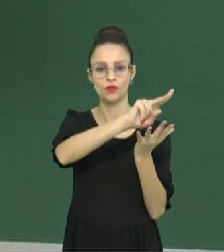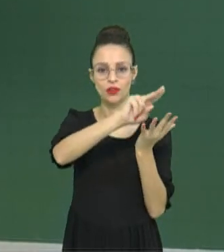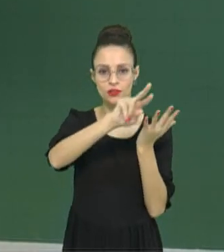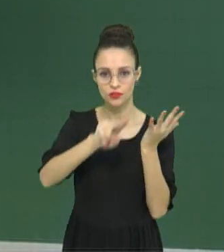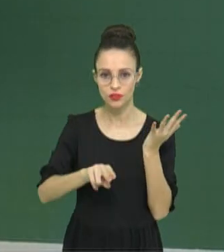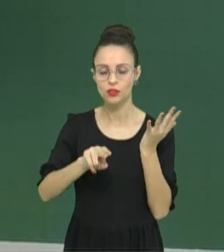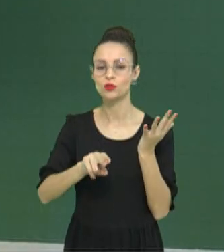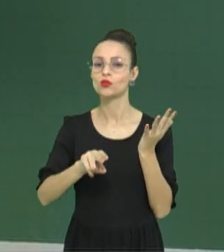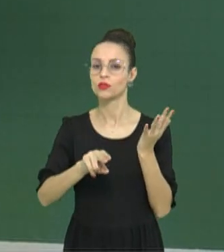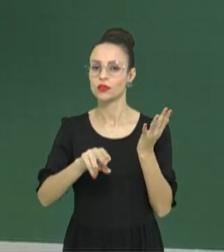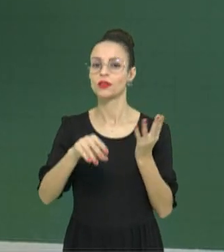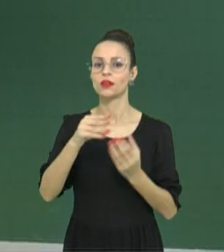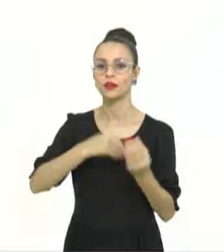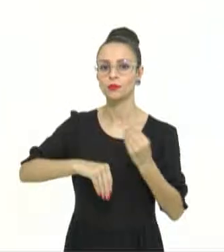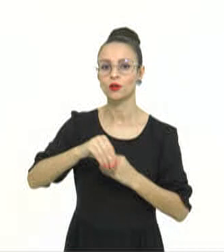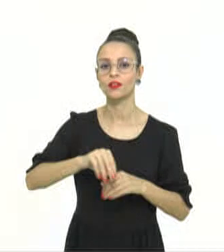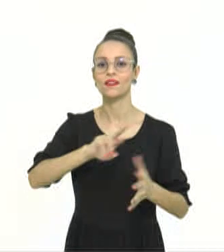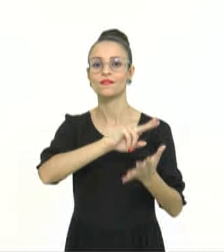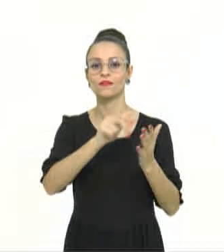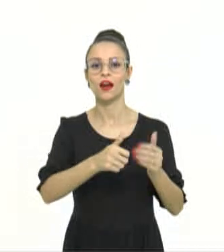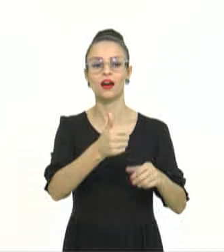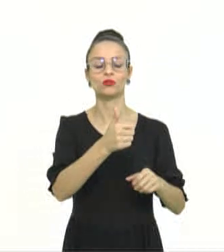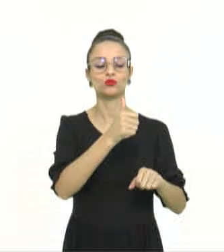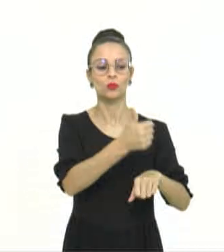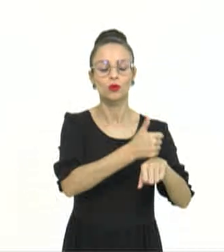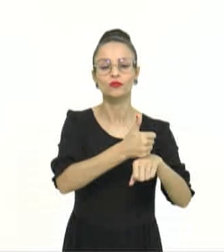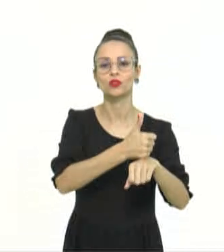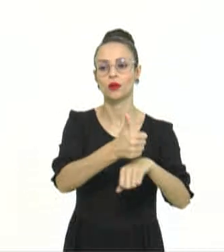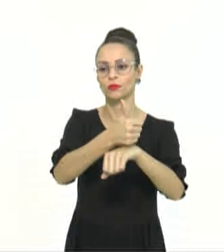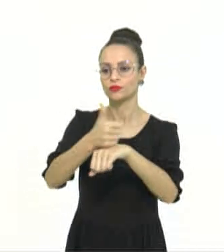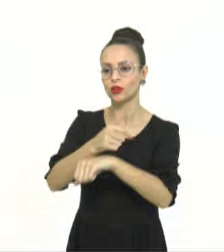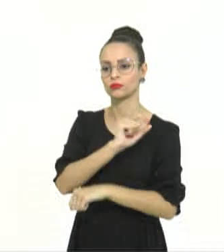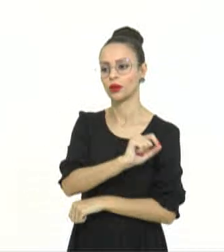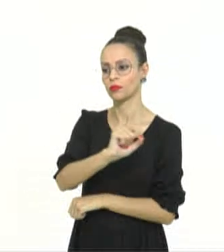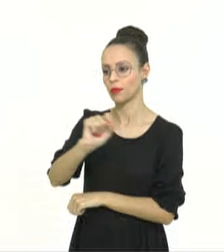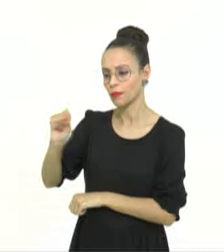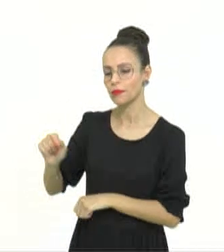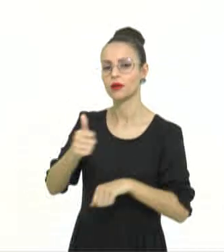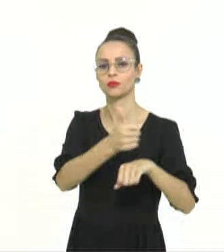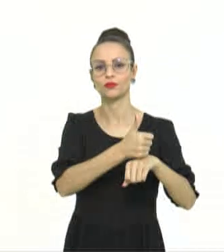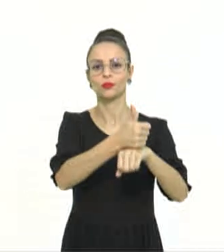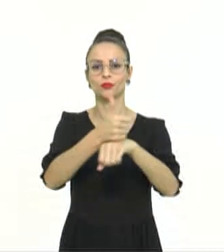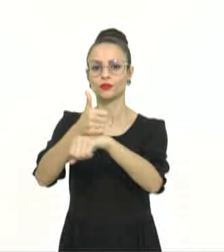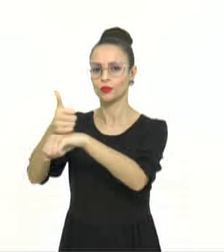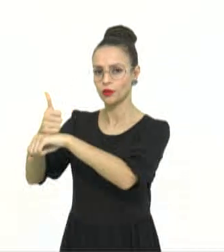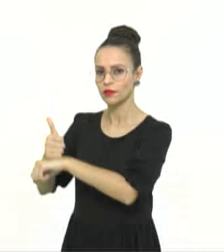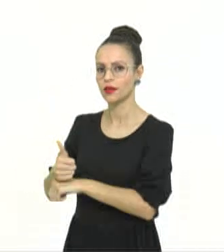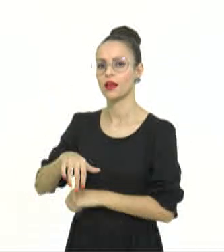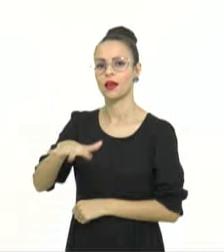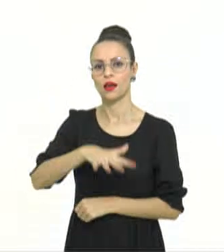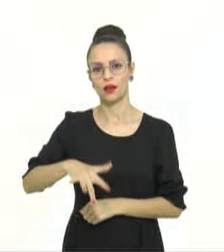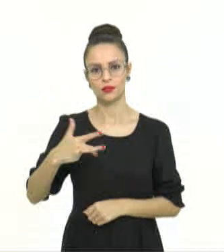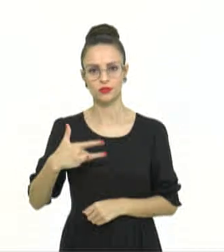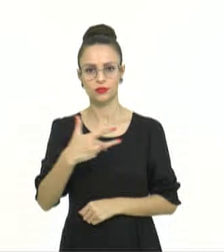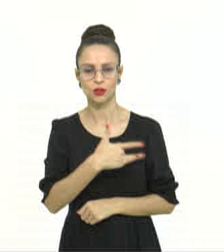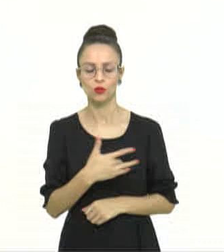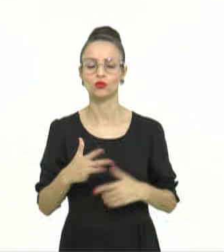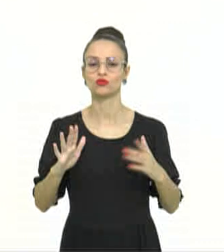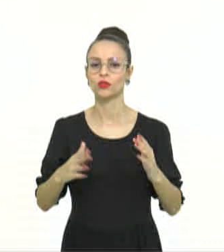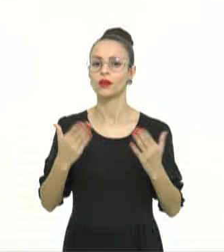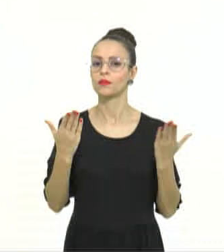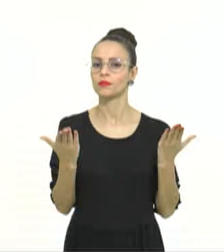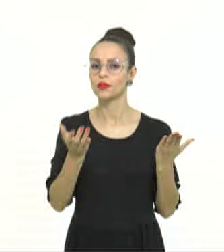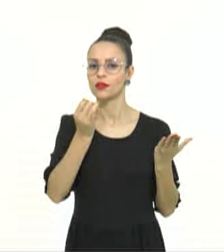seja, ele envolve ali uma equipe multidisciplinar, que aí está relacionado com vários profissionais da área da saúde, né? Eu citei alguns aí